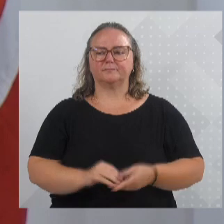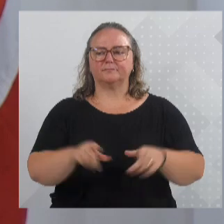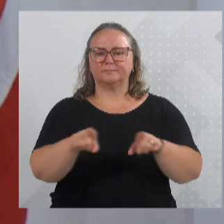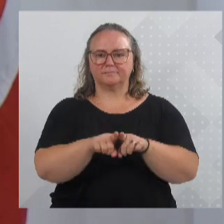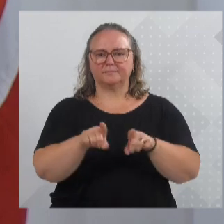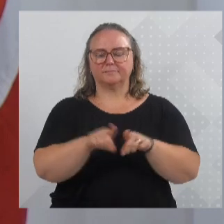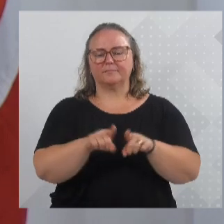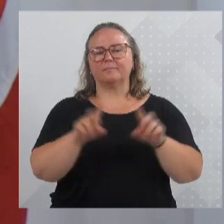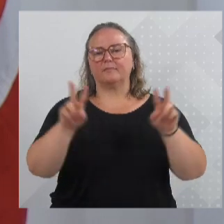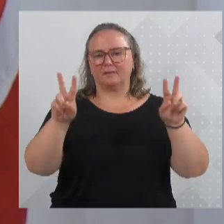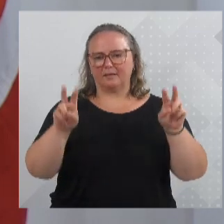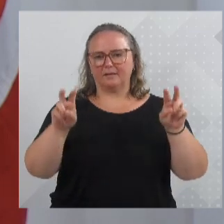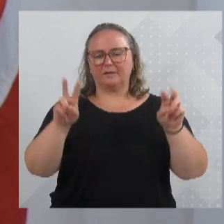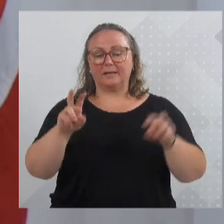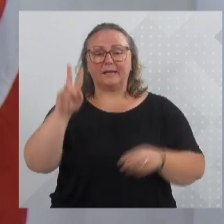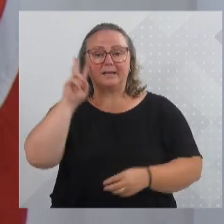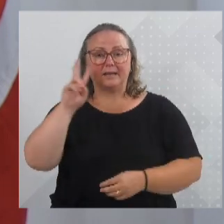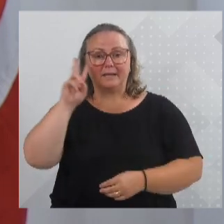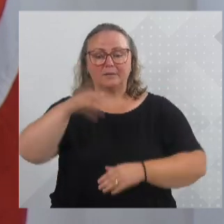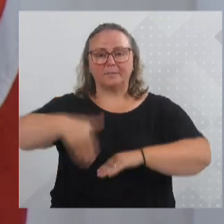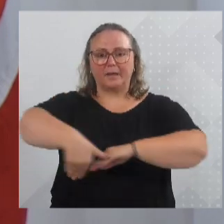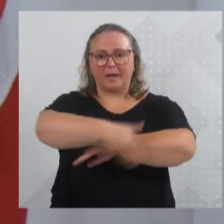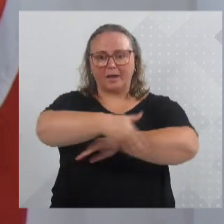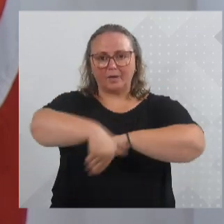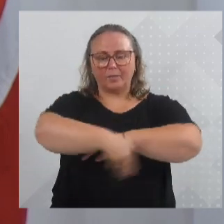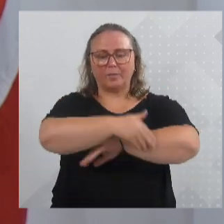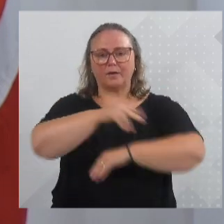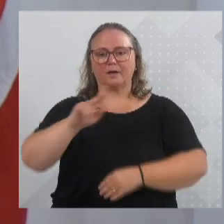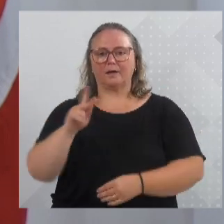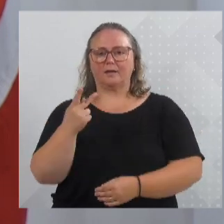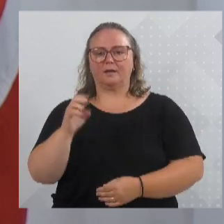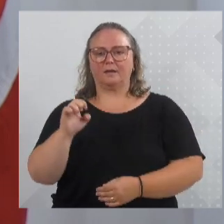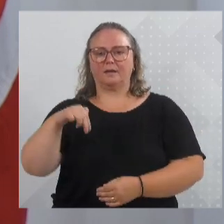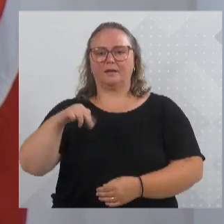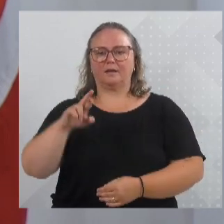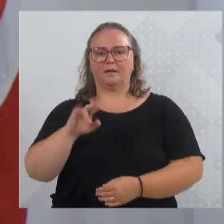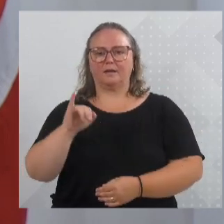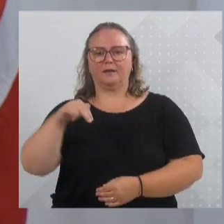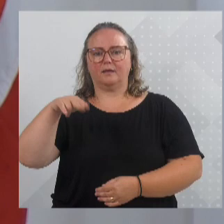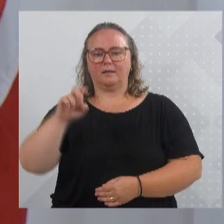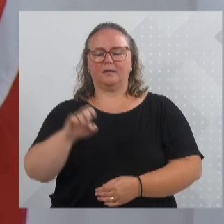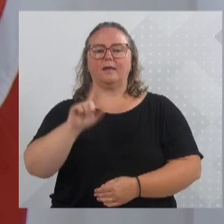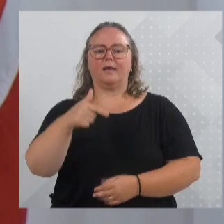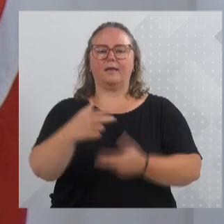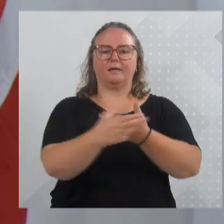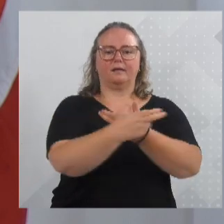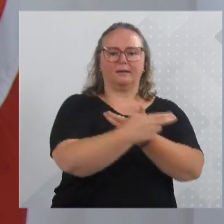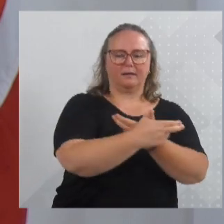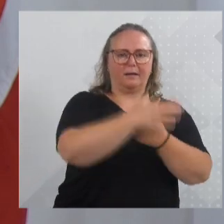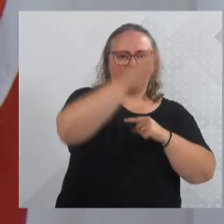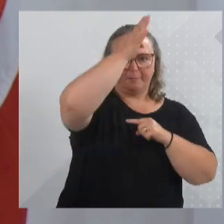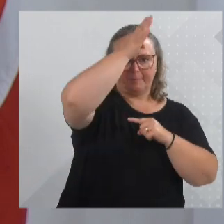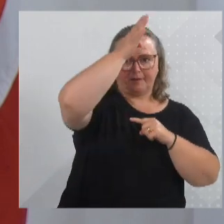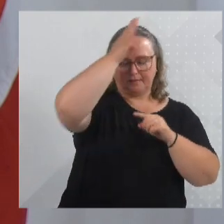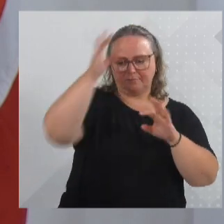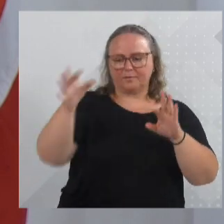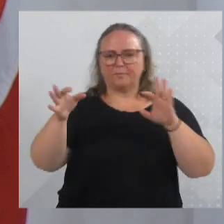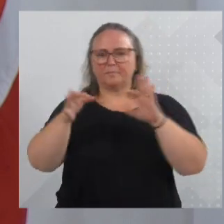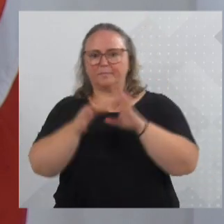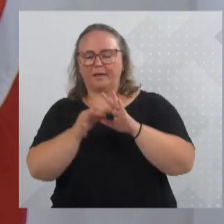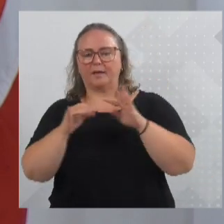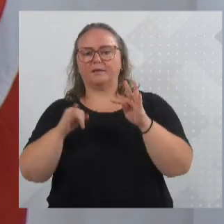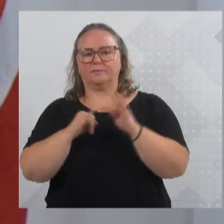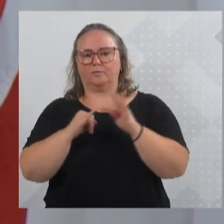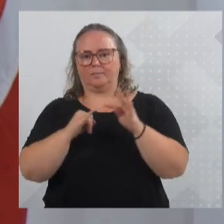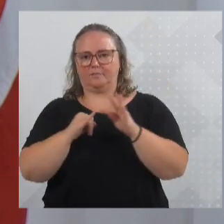a rua Henrique Mete. Henrique Mete é uma obra importante, ligação Salto do Norte, Badenfurt e Topavazinha. E além